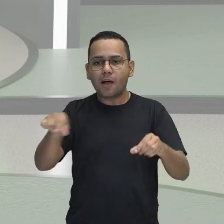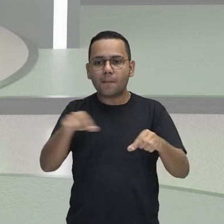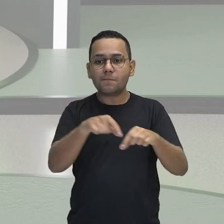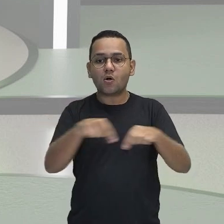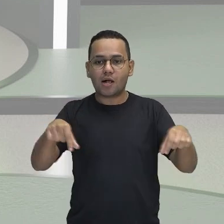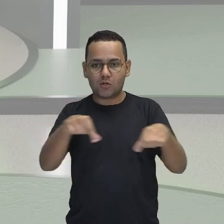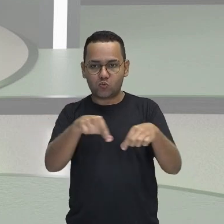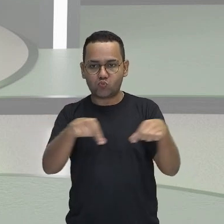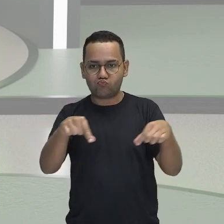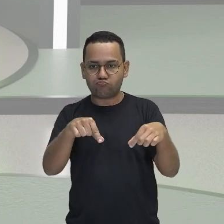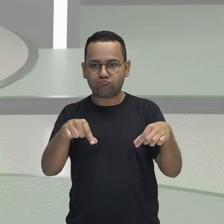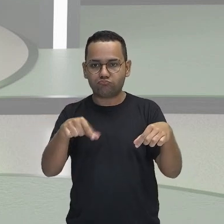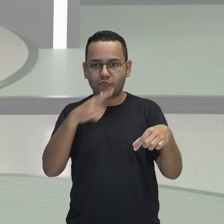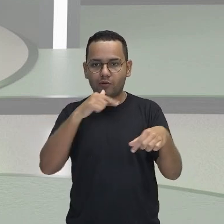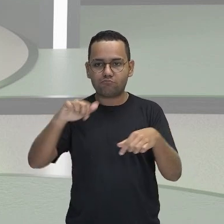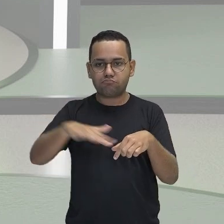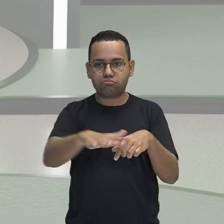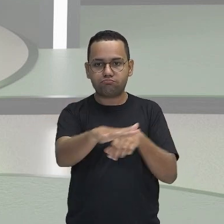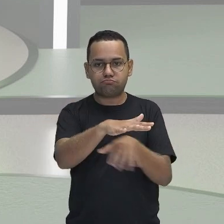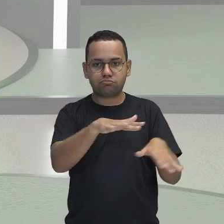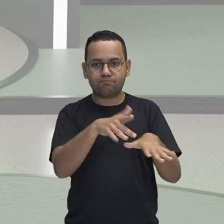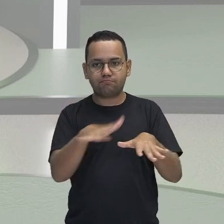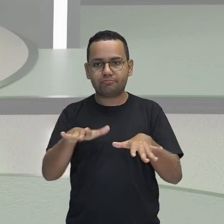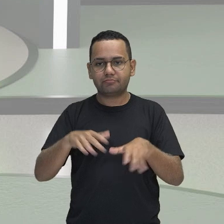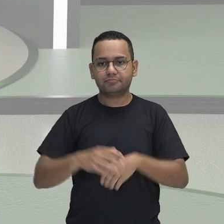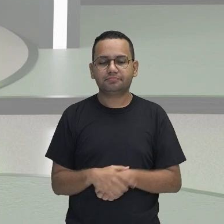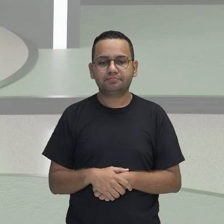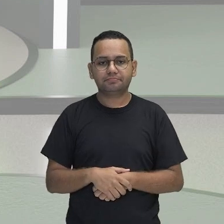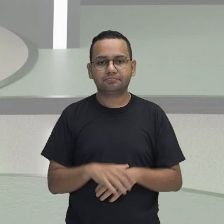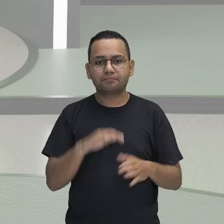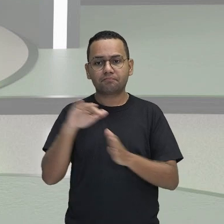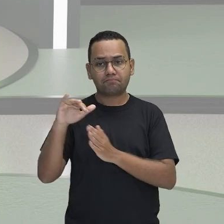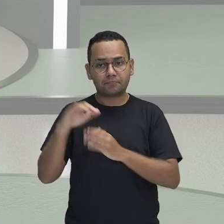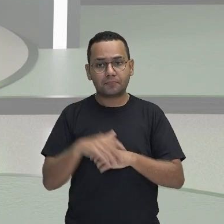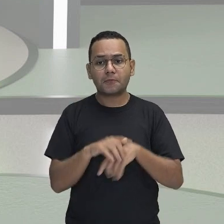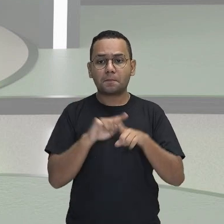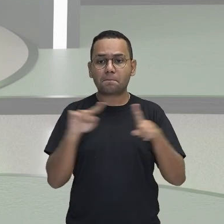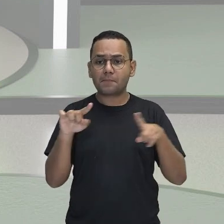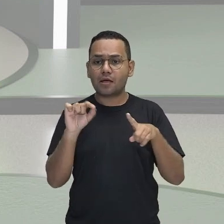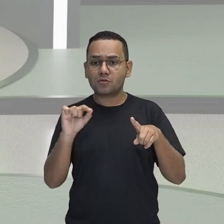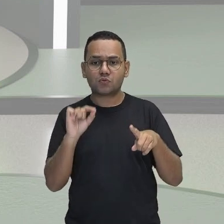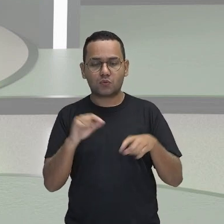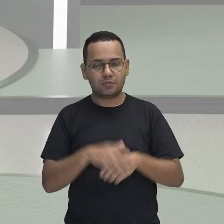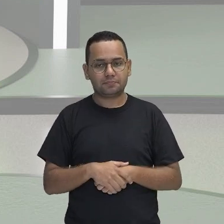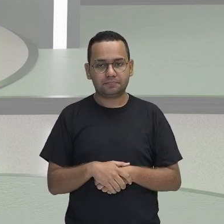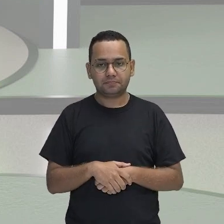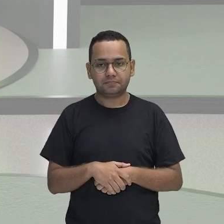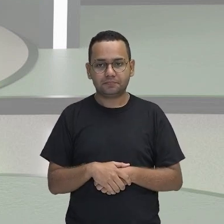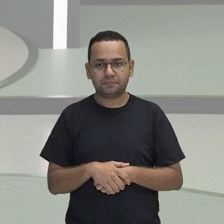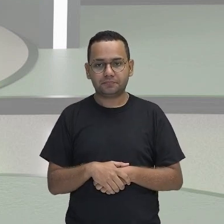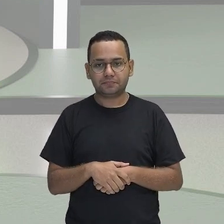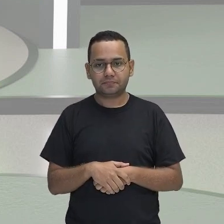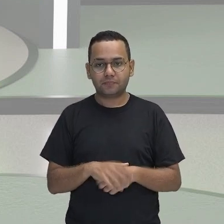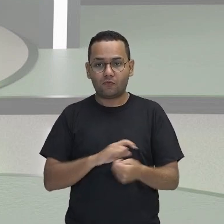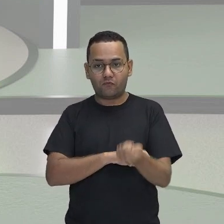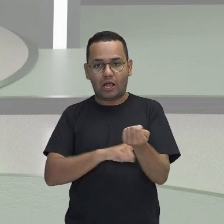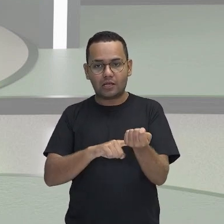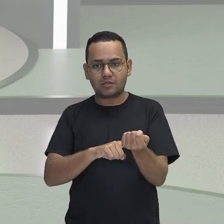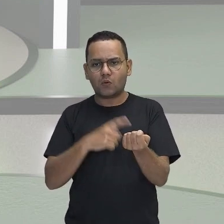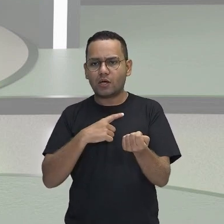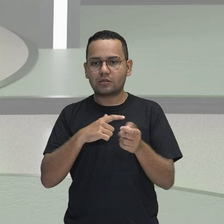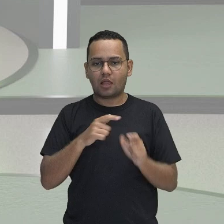Então, os vasos sanguíneos são uma ampla rede de tubos por